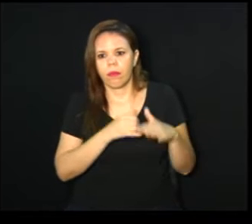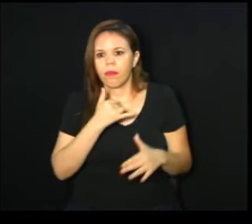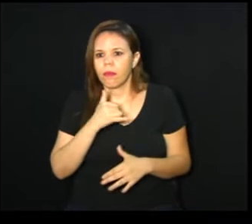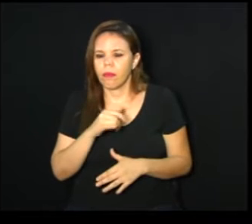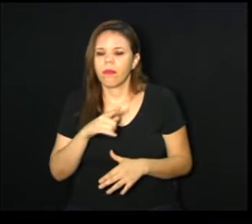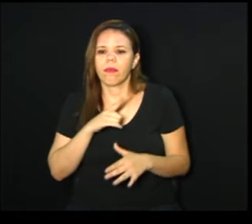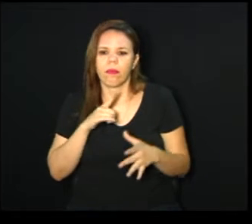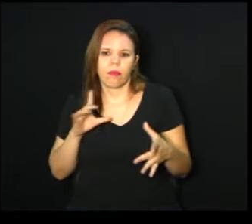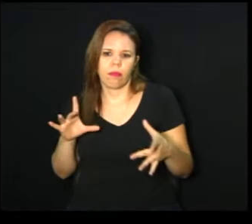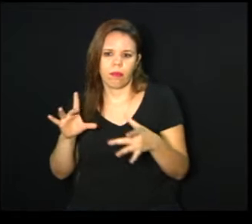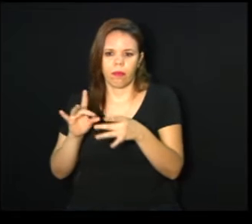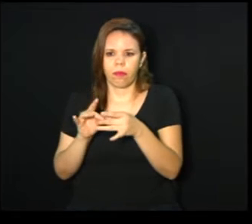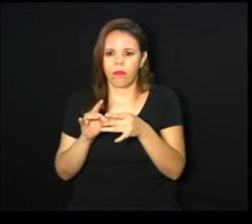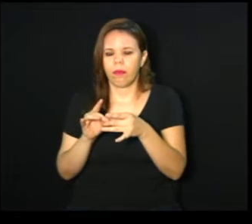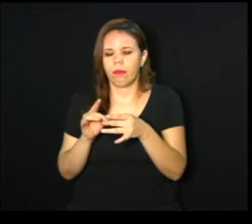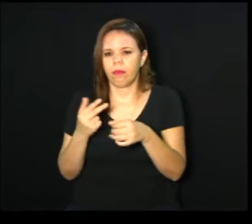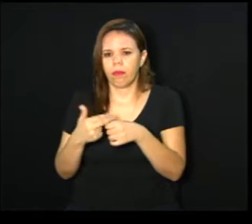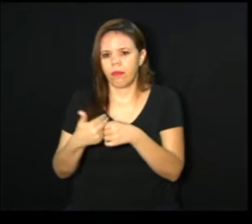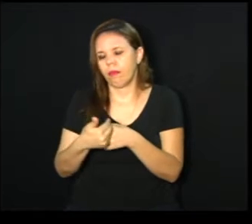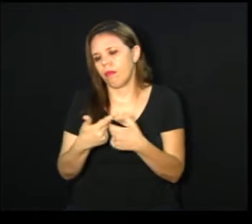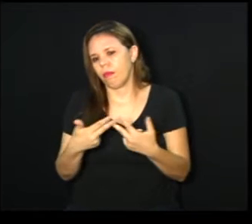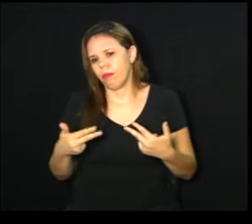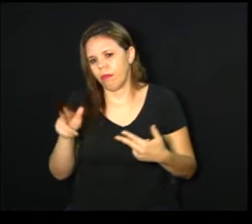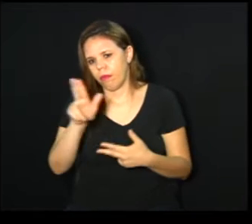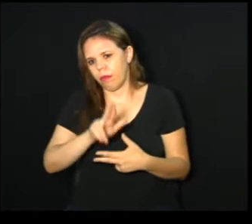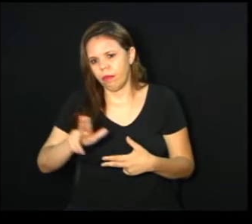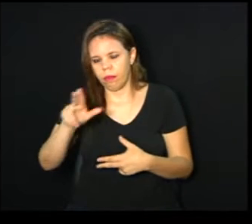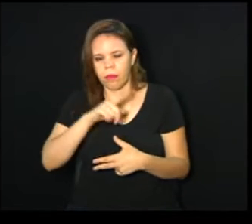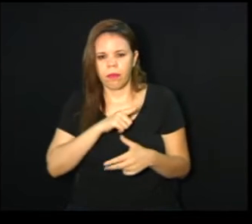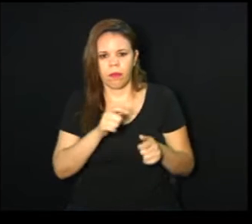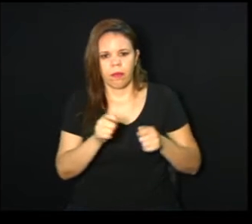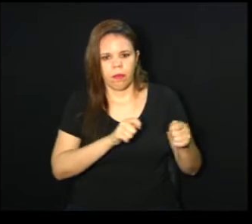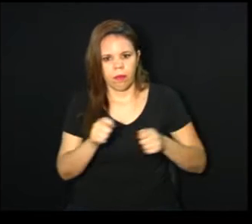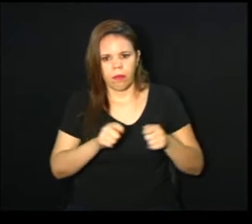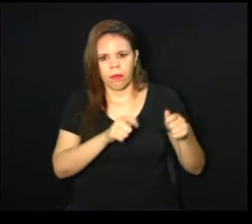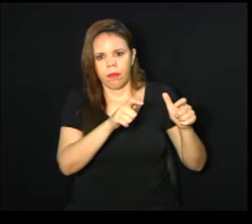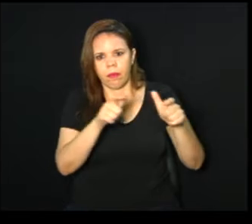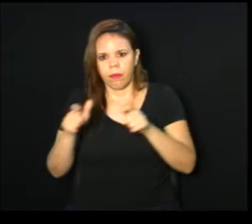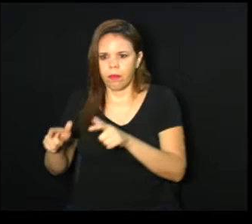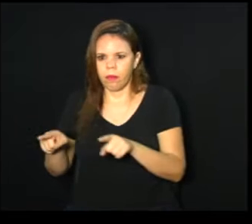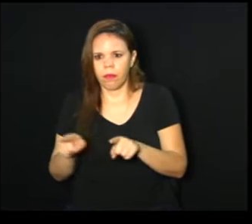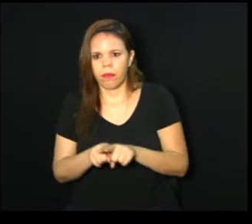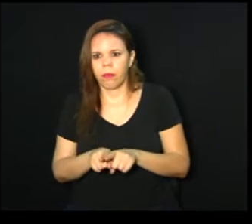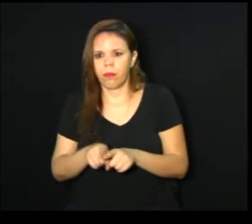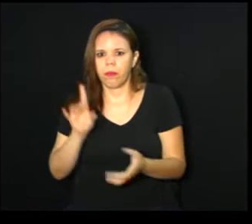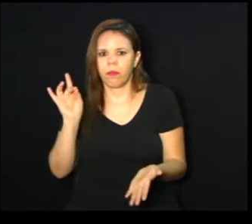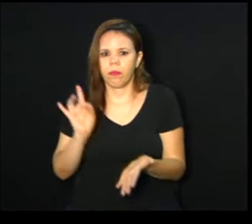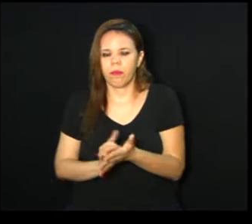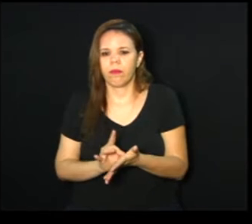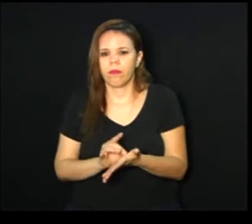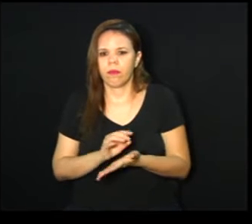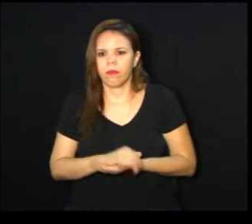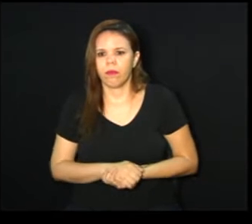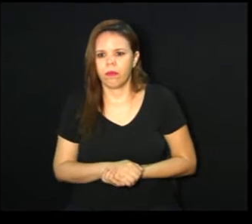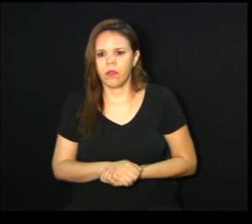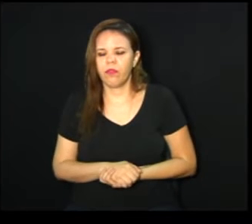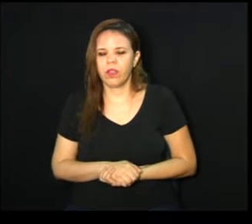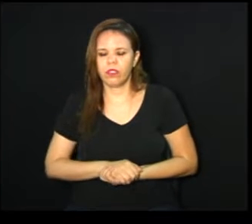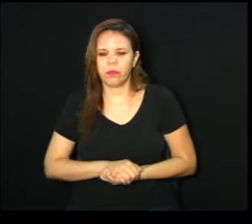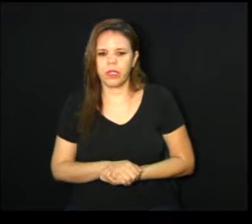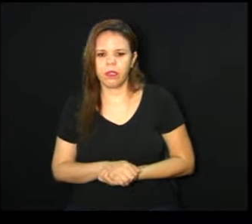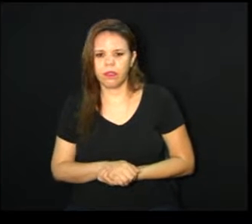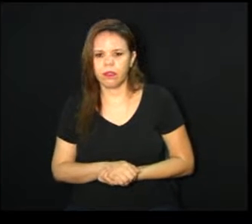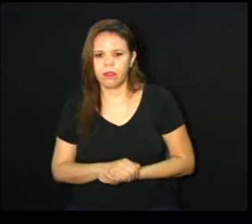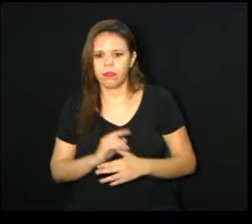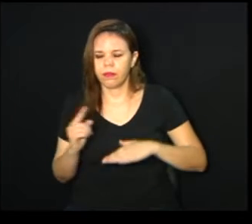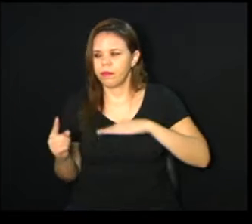de pesquisas, universidades, e um ambiente controlado de testes, um ambiente não real, não aplicado aos clientes. Foi